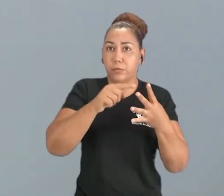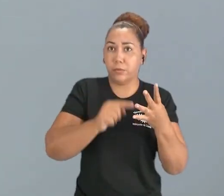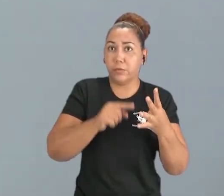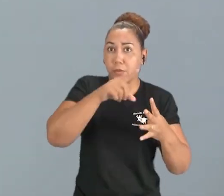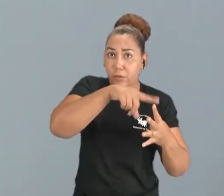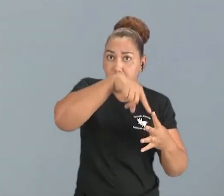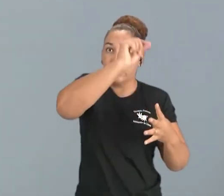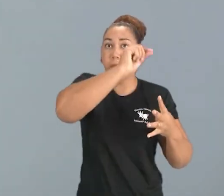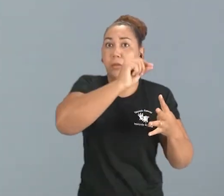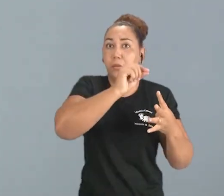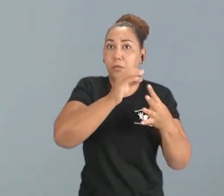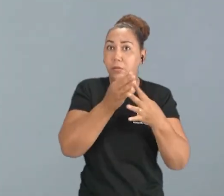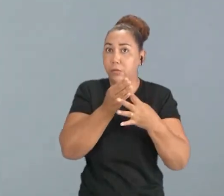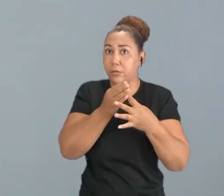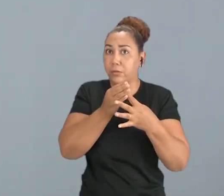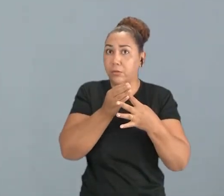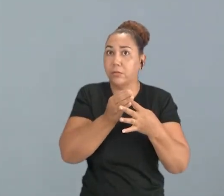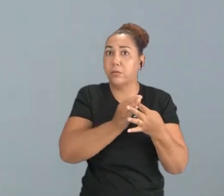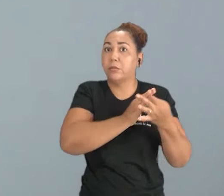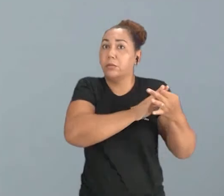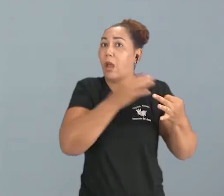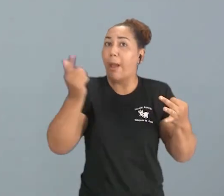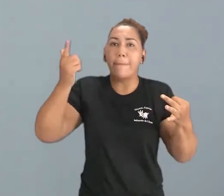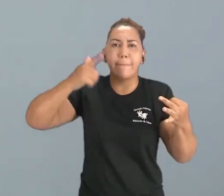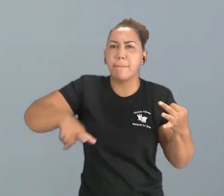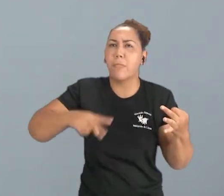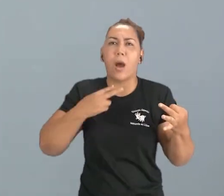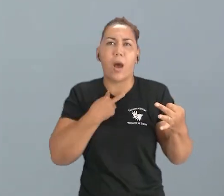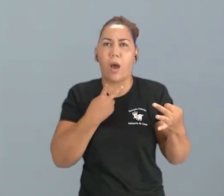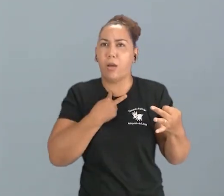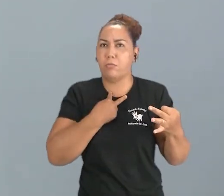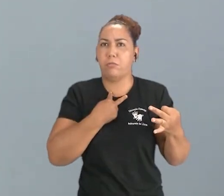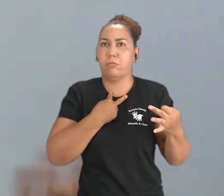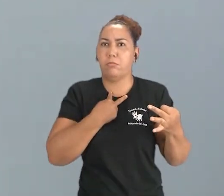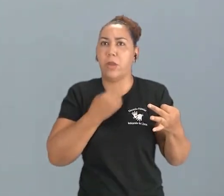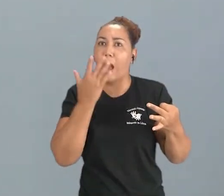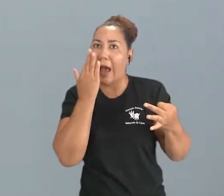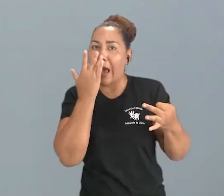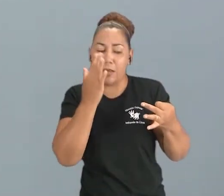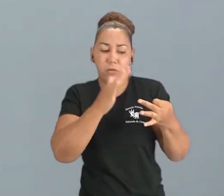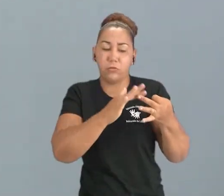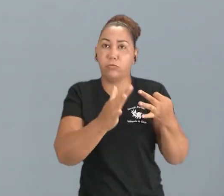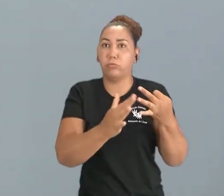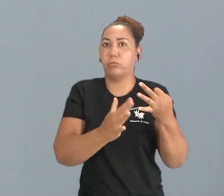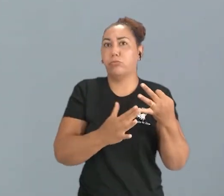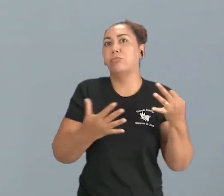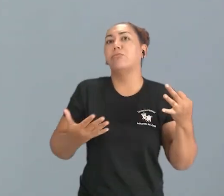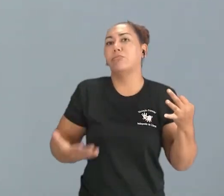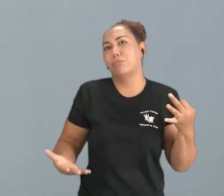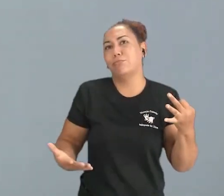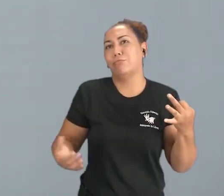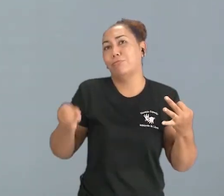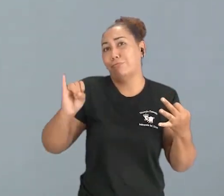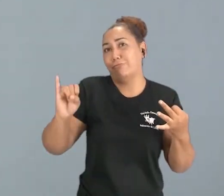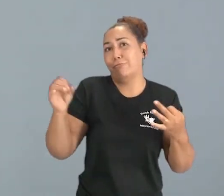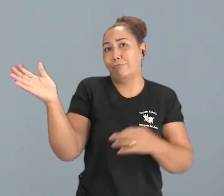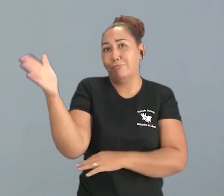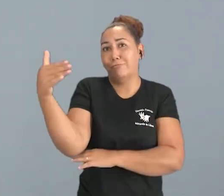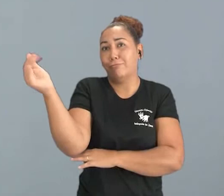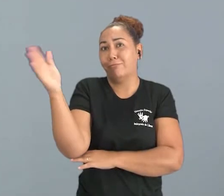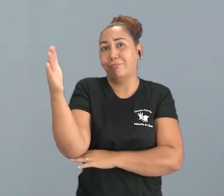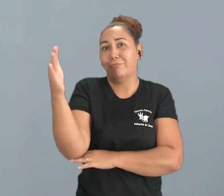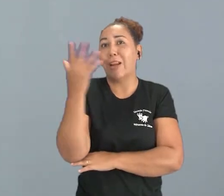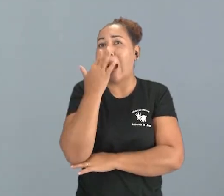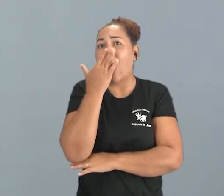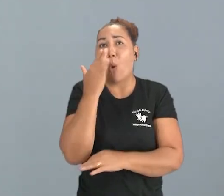as 4 não pode ser repetida, né, na parte interna, senão a bandeira vai ficar de uma cor só, não é verdade?